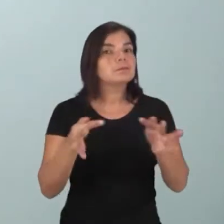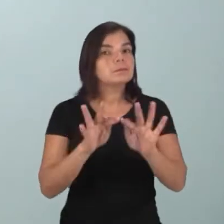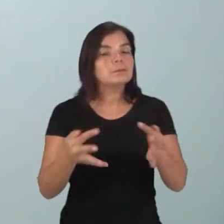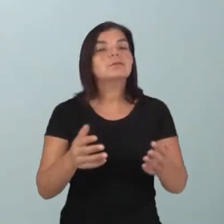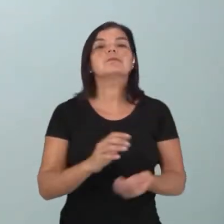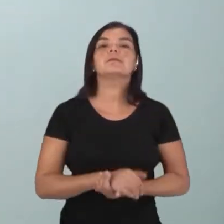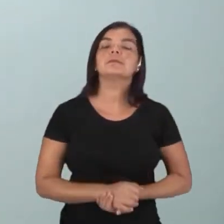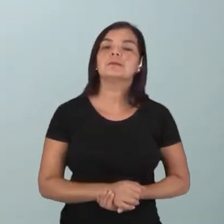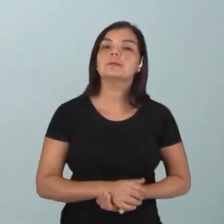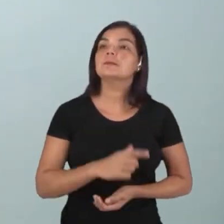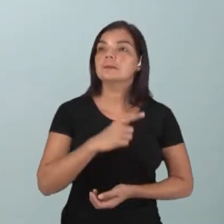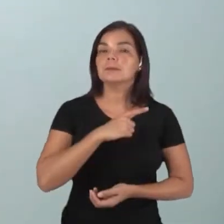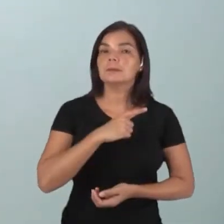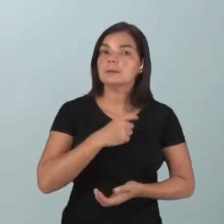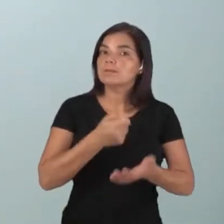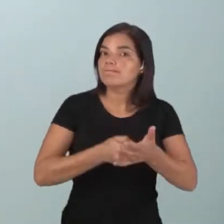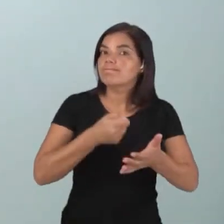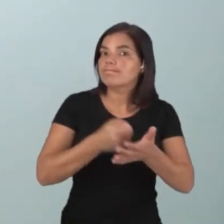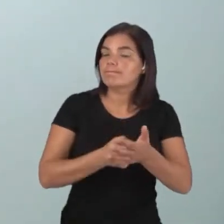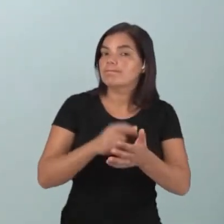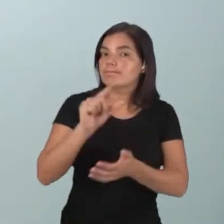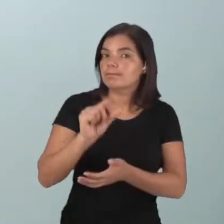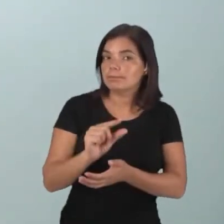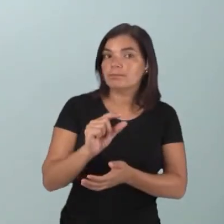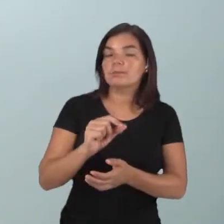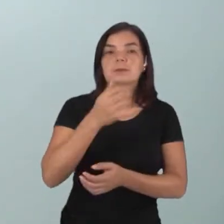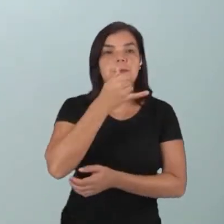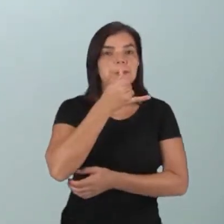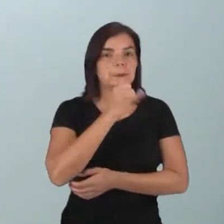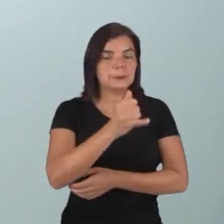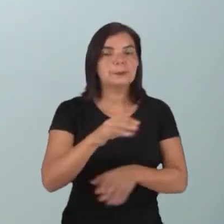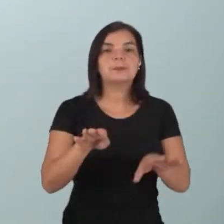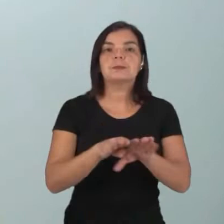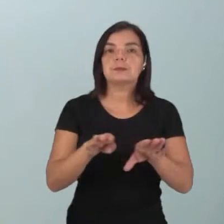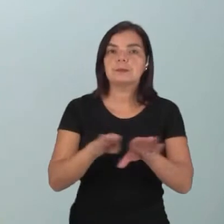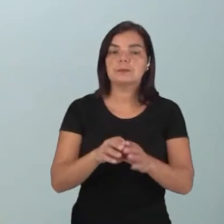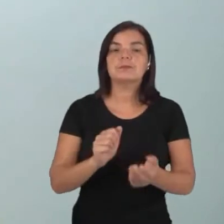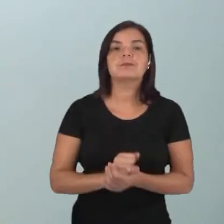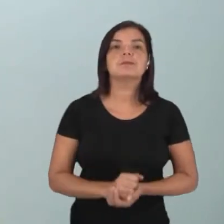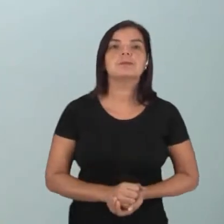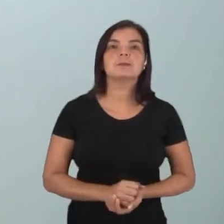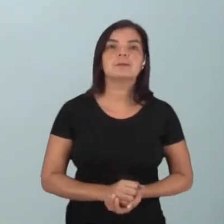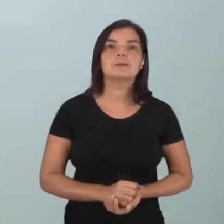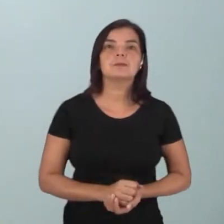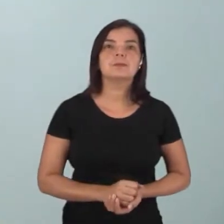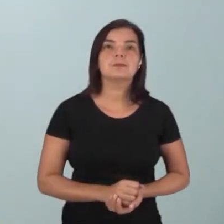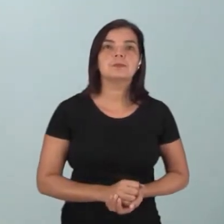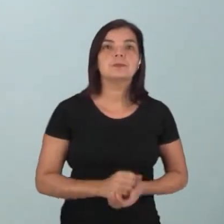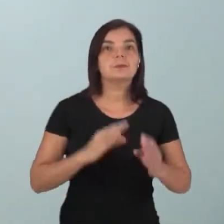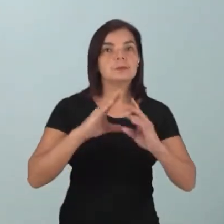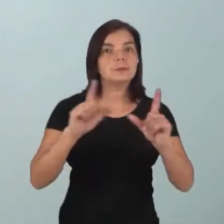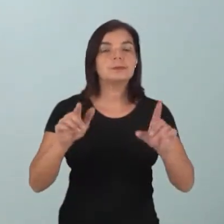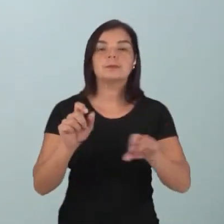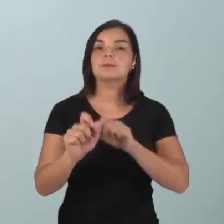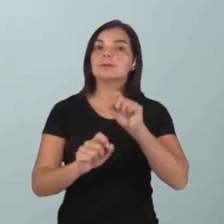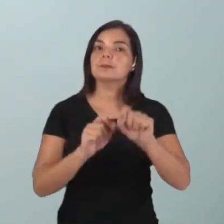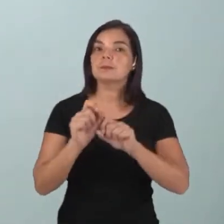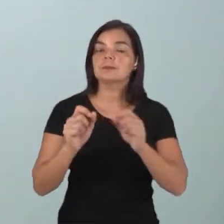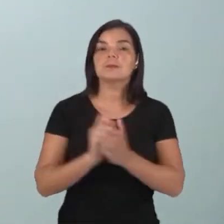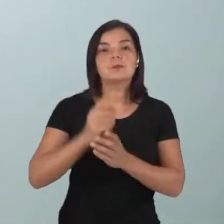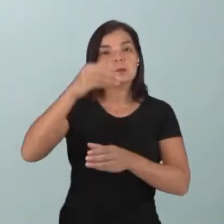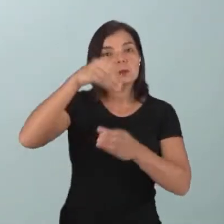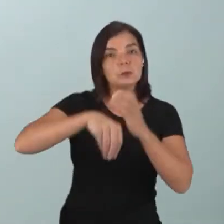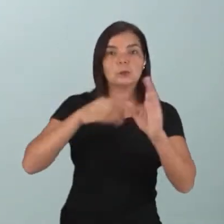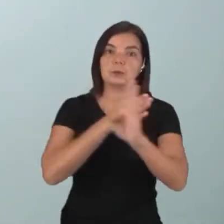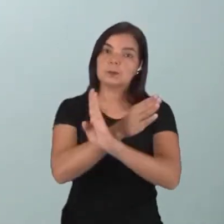que exija um pouco menos de energia, né, quando você estiver executando. É claro que dentro